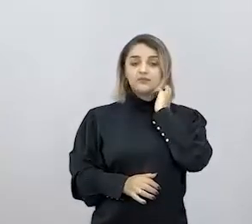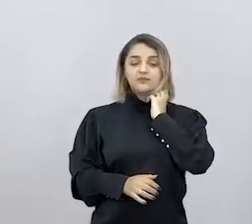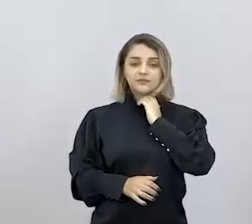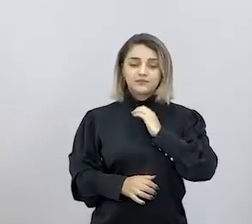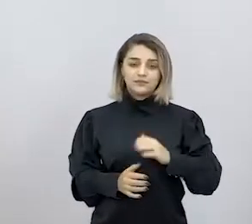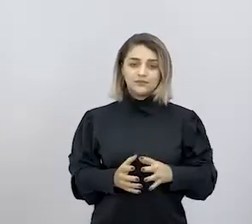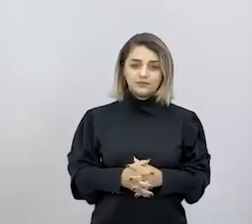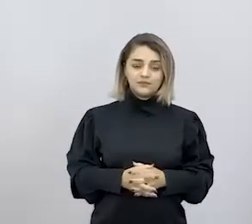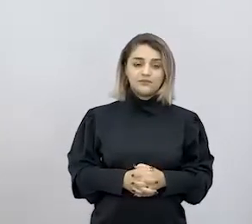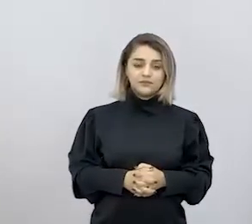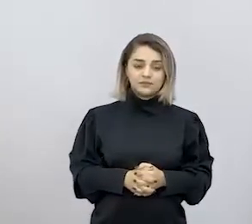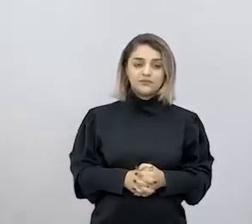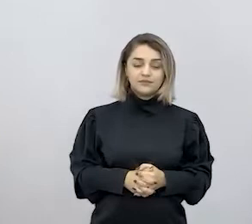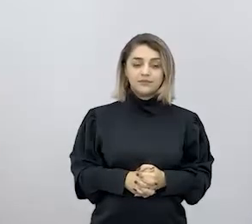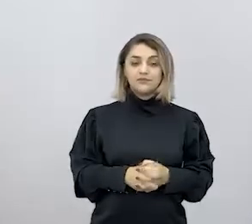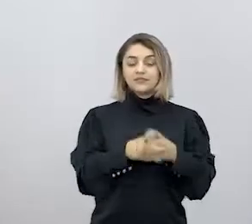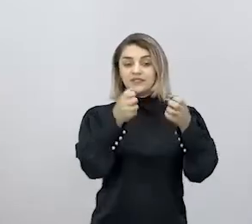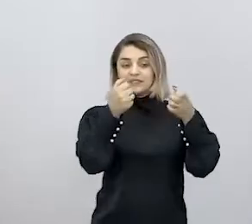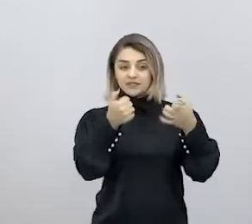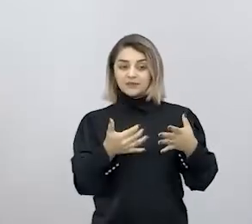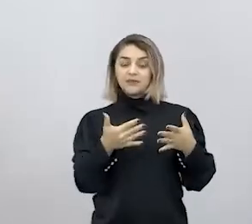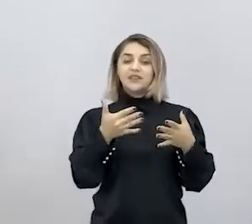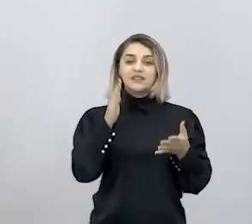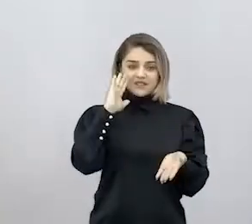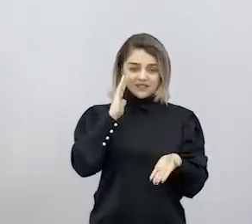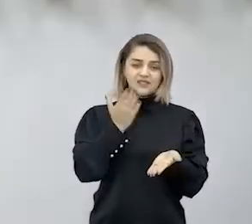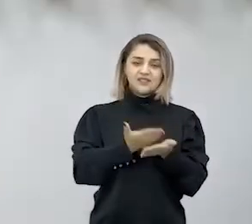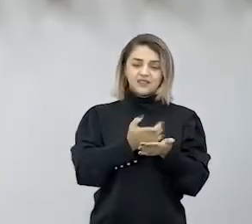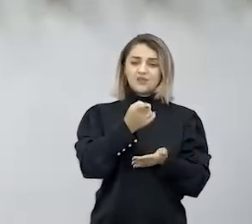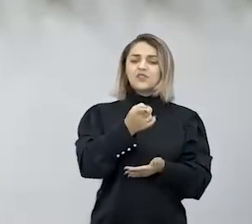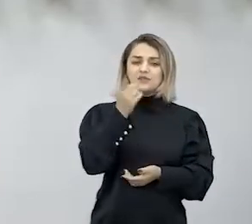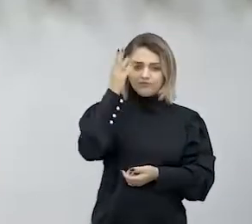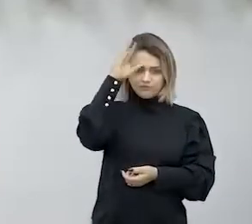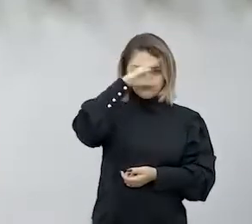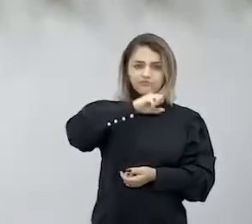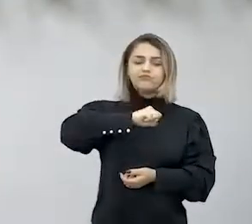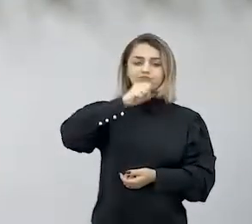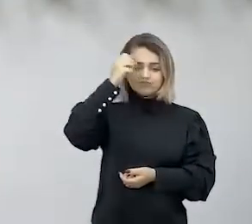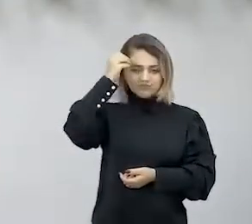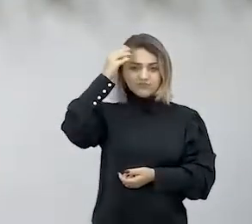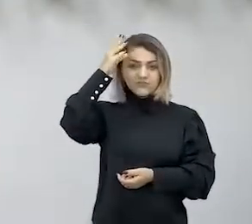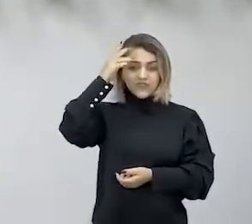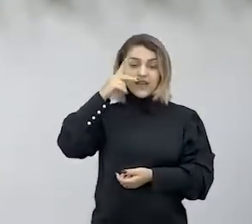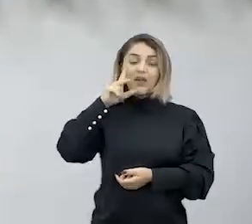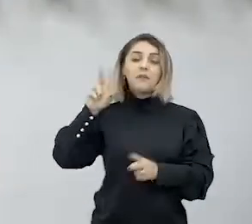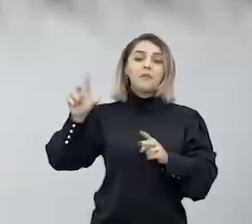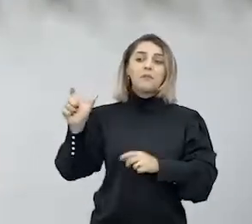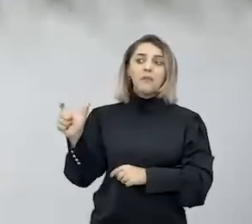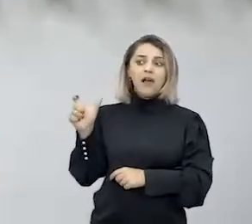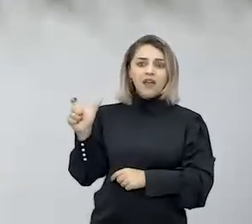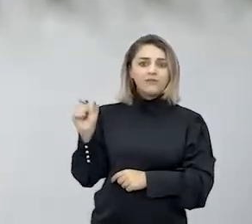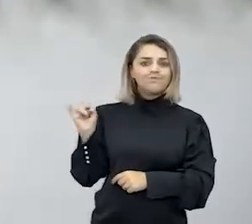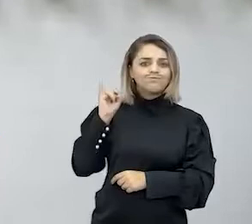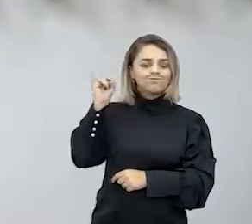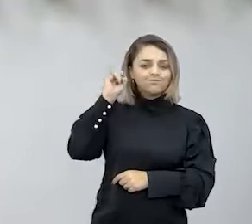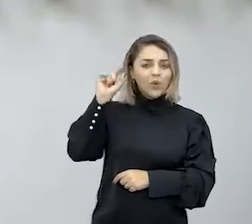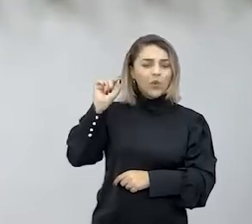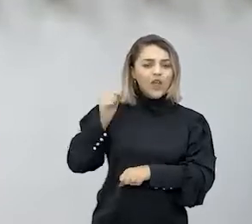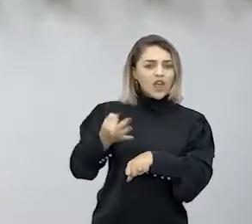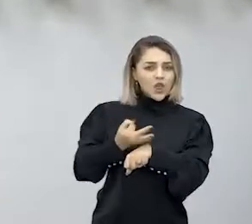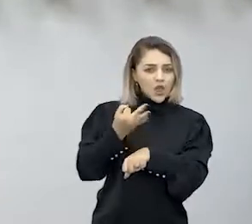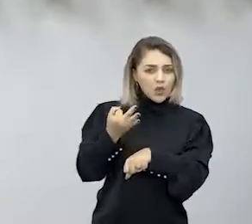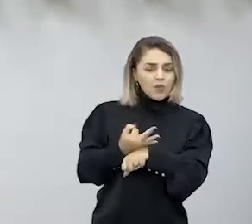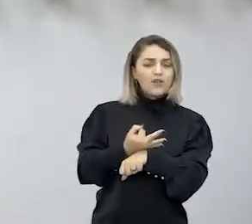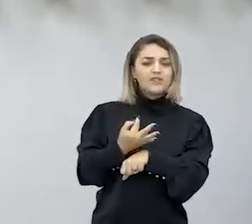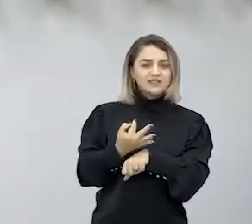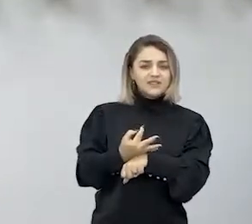ensina se você tiver certeza de que você sabe mais. Acho que a palavra-chave aí também é tolerância. Vamos ser mais tolerantes com aquilo que o